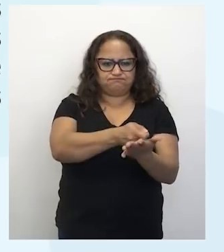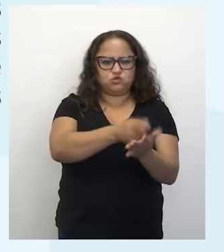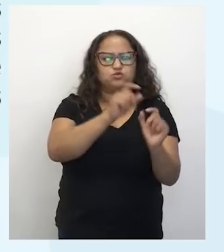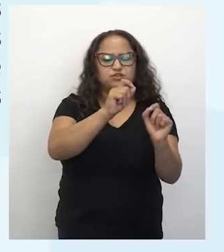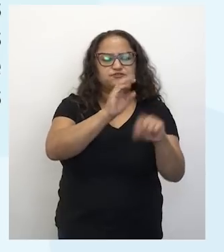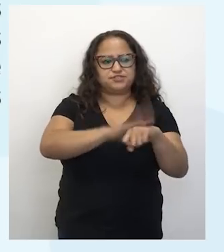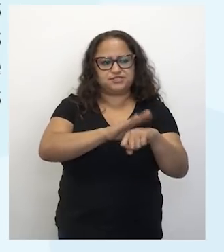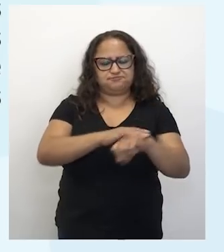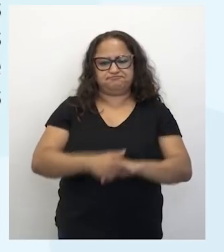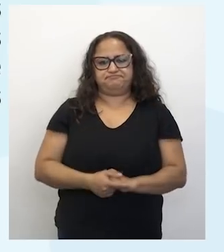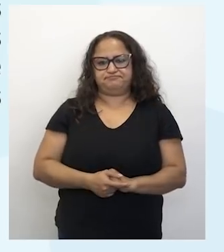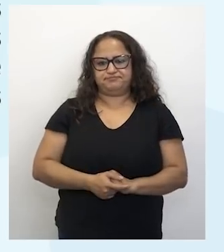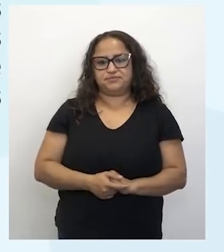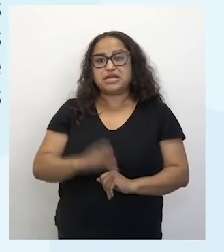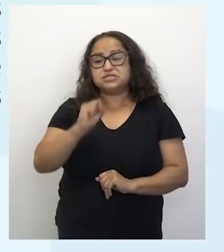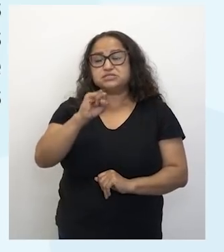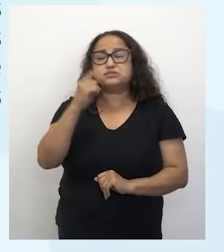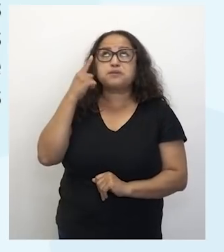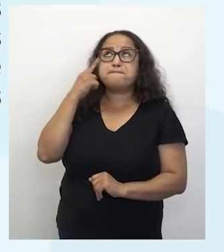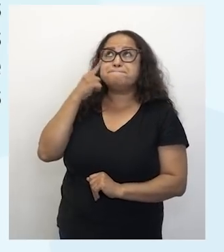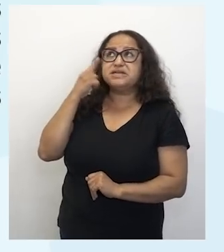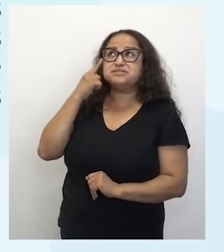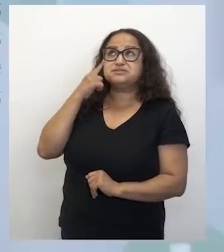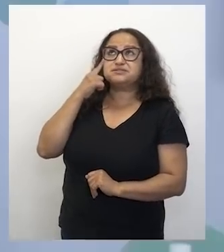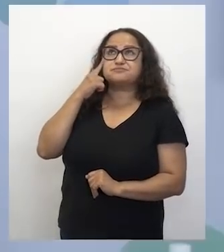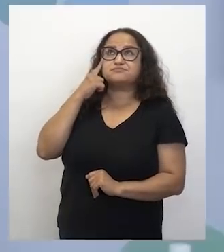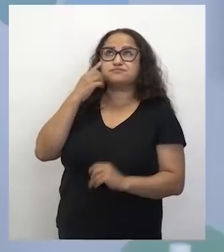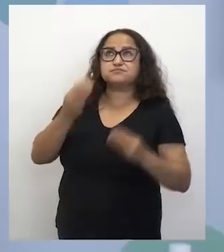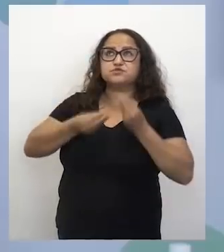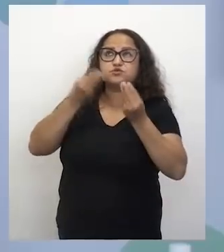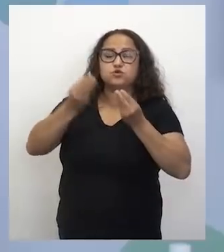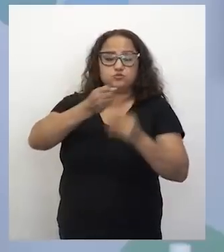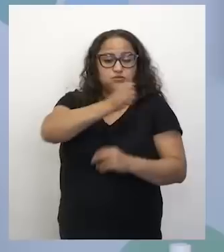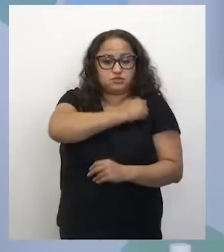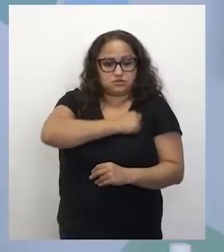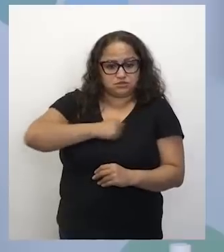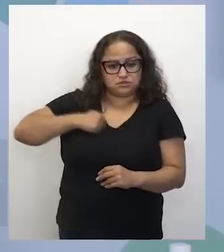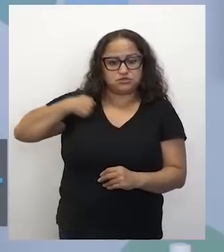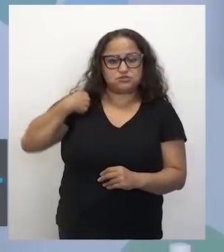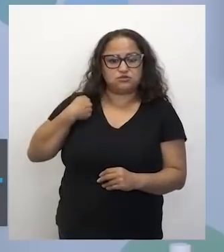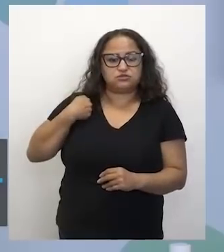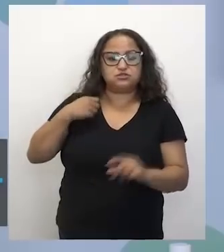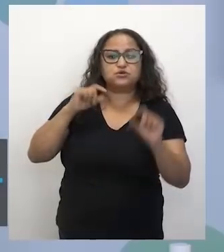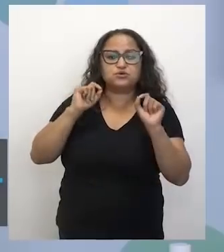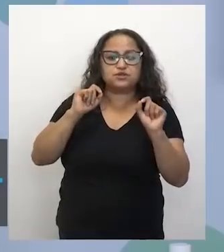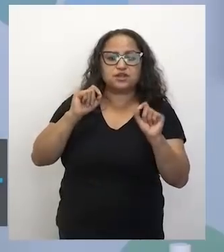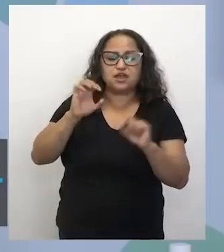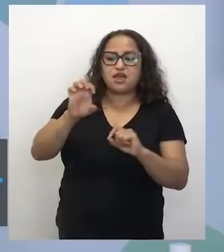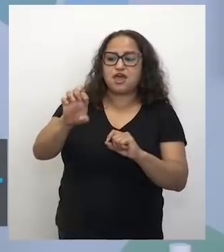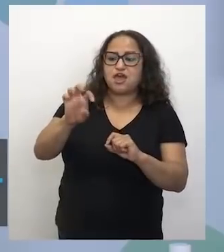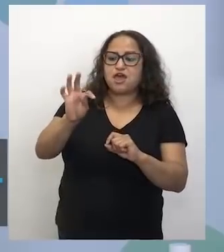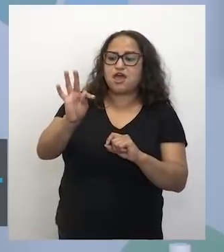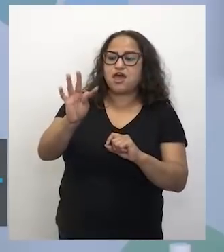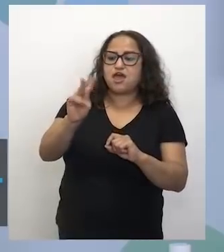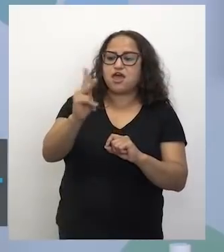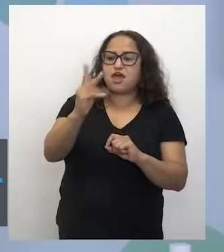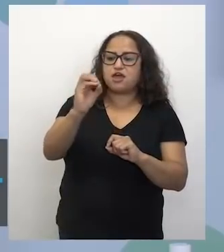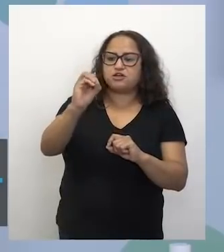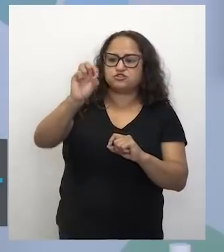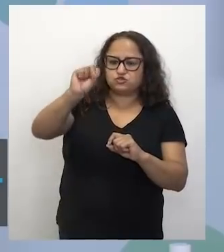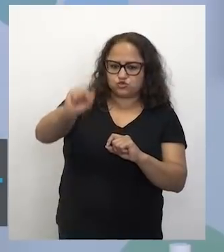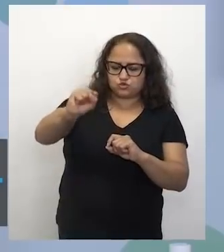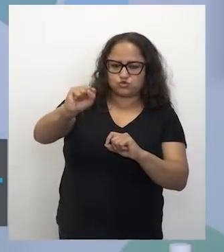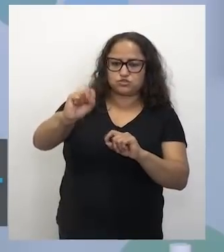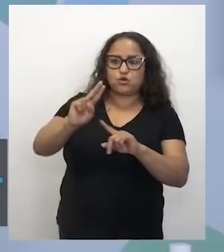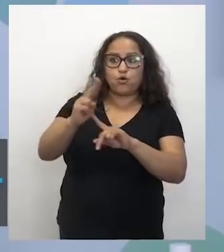nas decisões. Então, se a gente pensar como Aristóteles, né, que fala que esse ethos esse caráter tem a